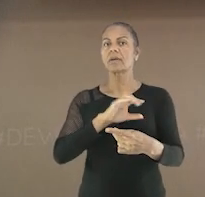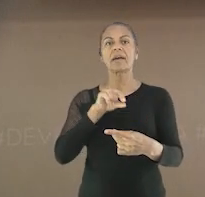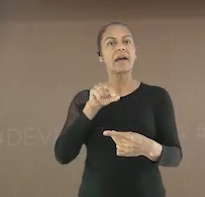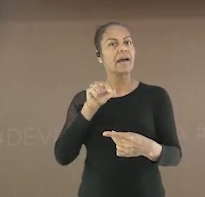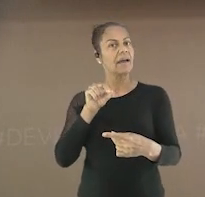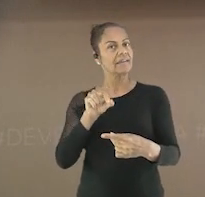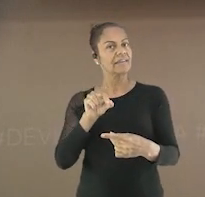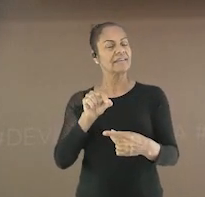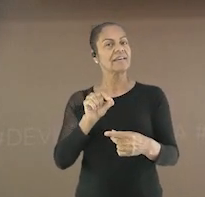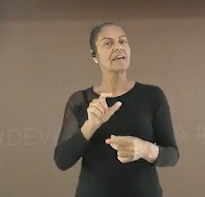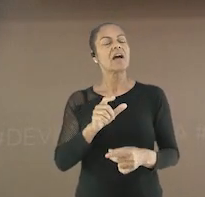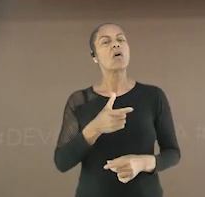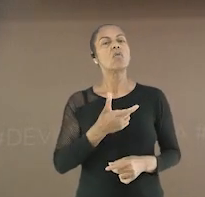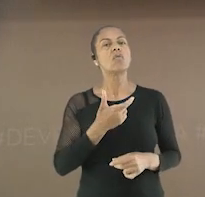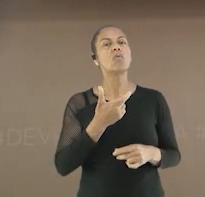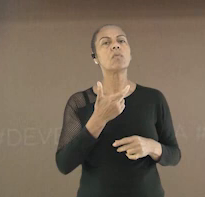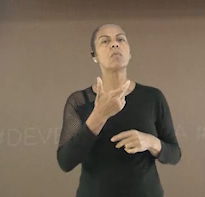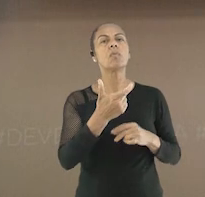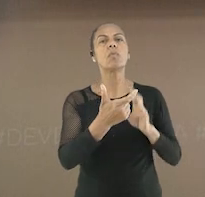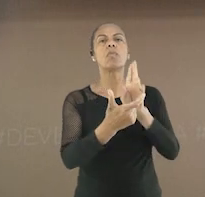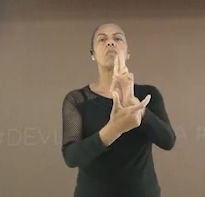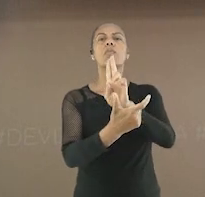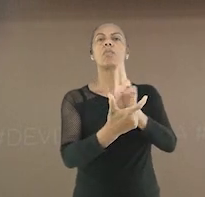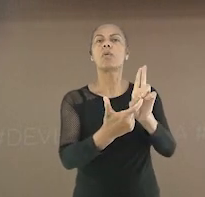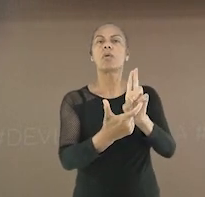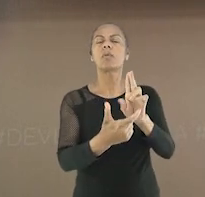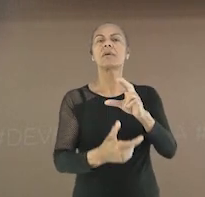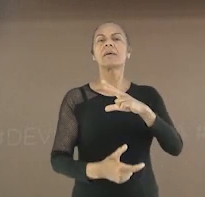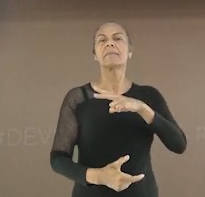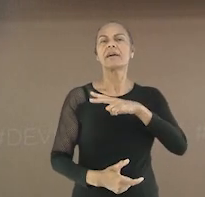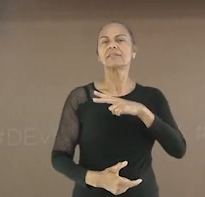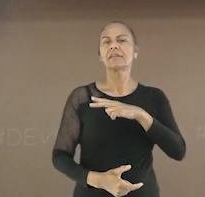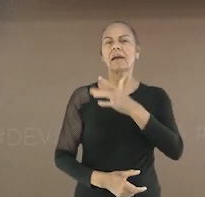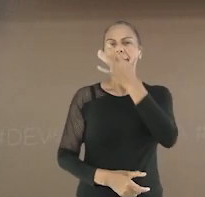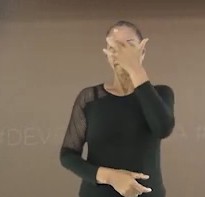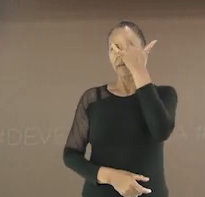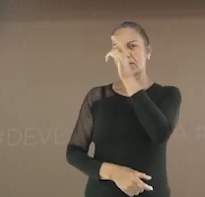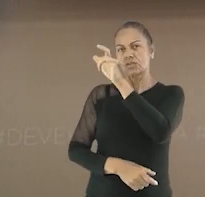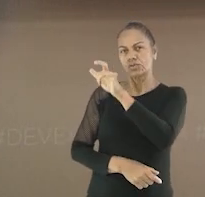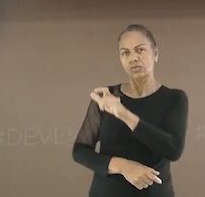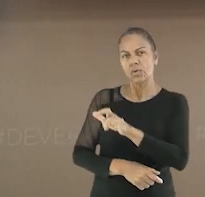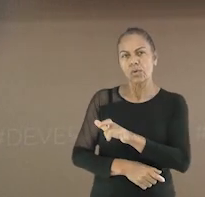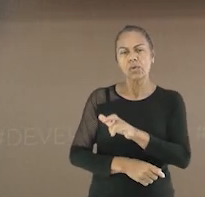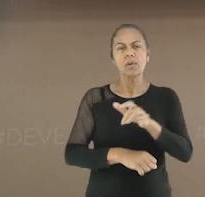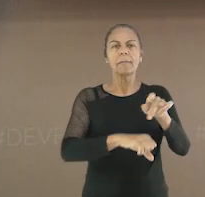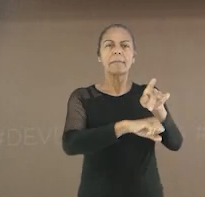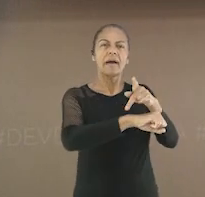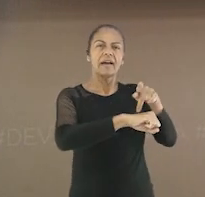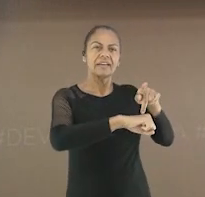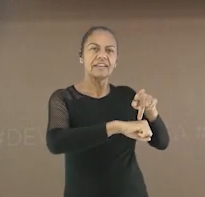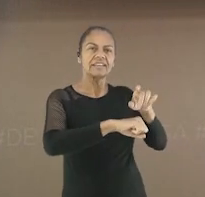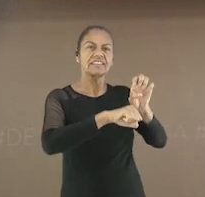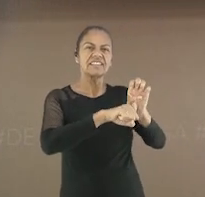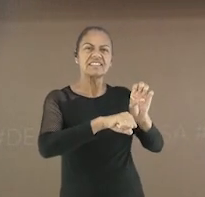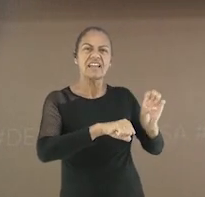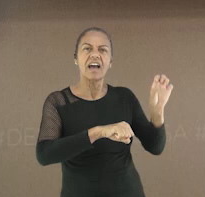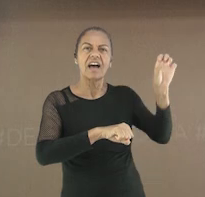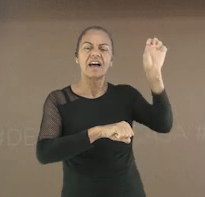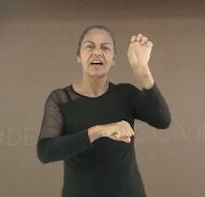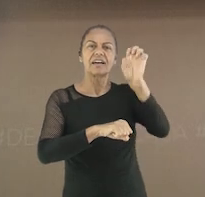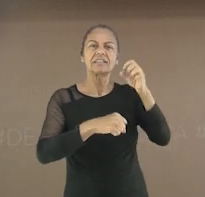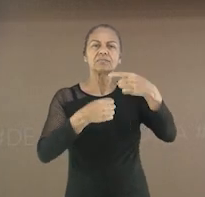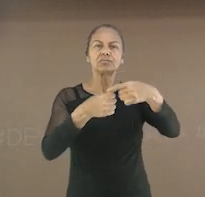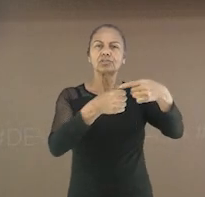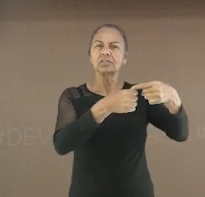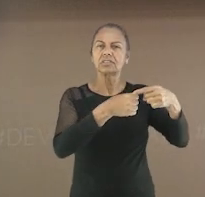aos seres de formas mais particular, como nome de pessoa, país, estado, município